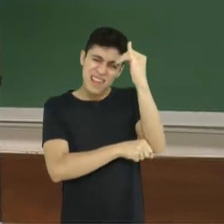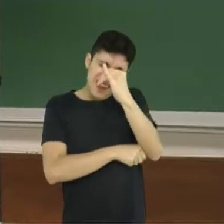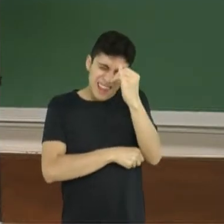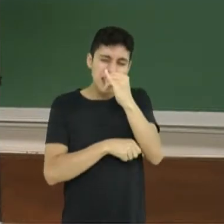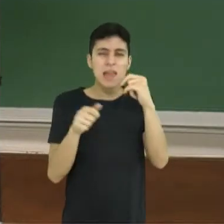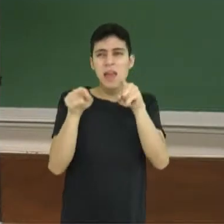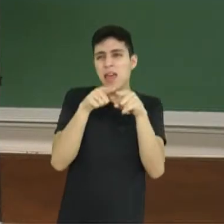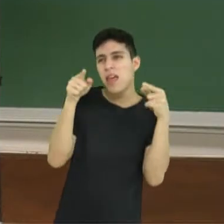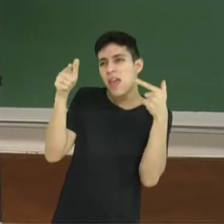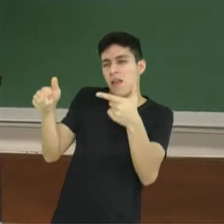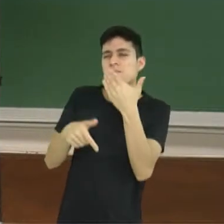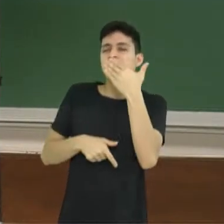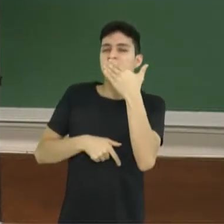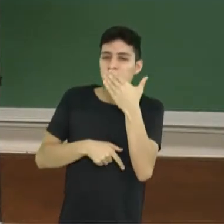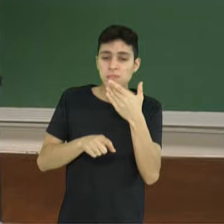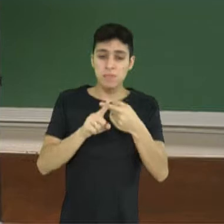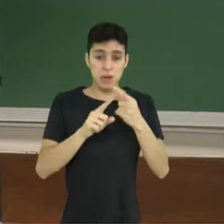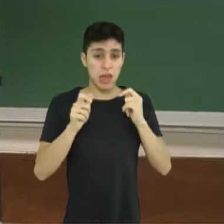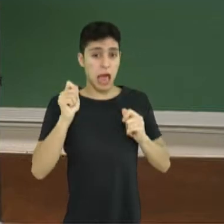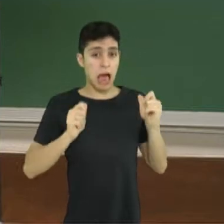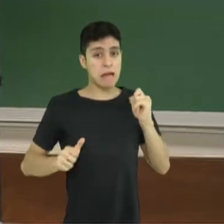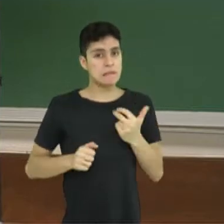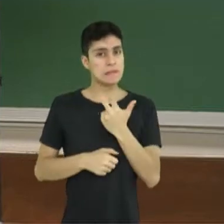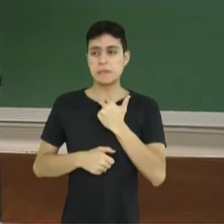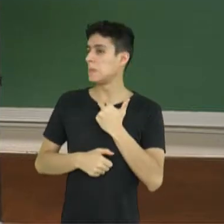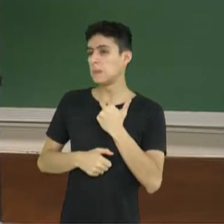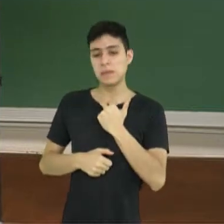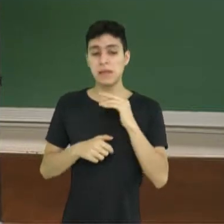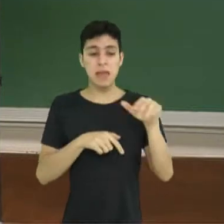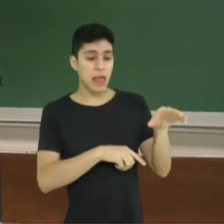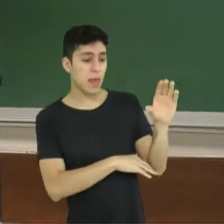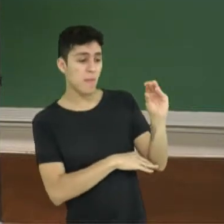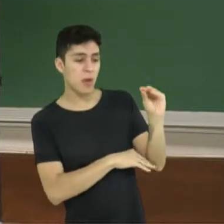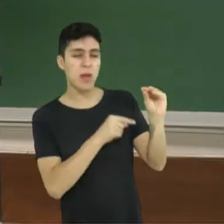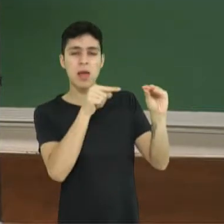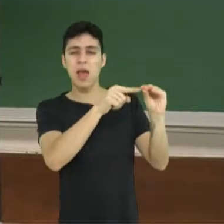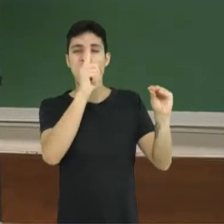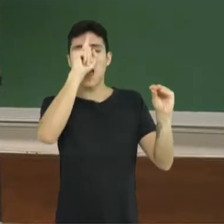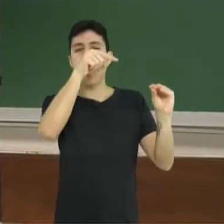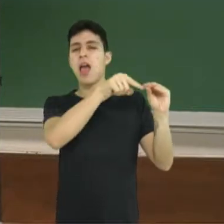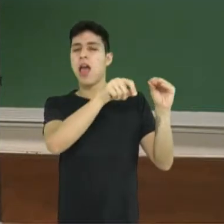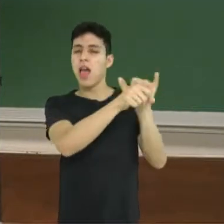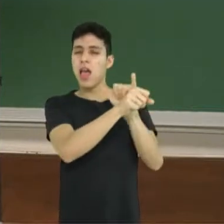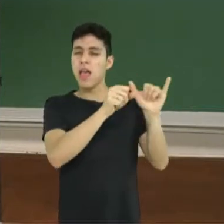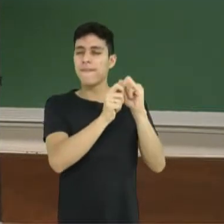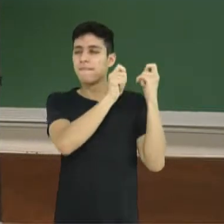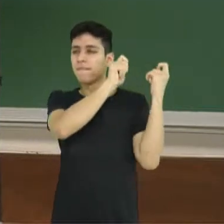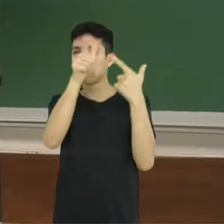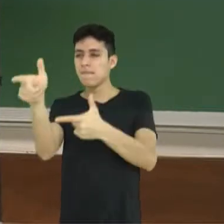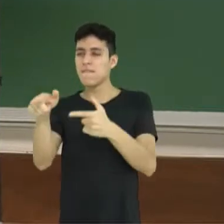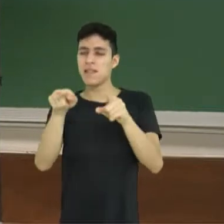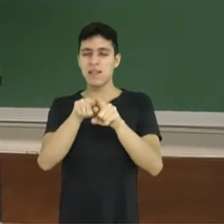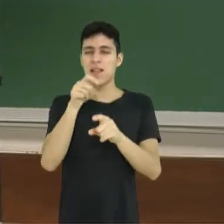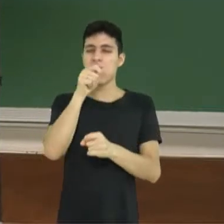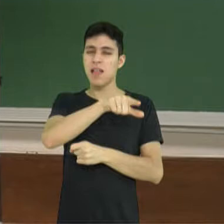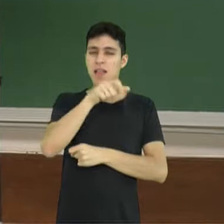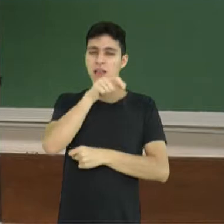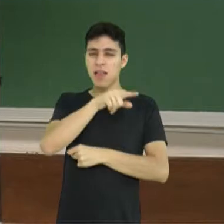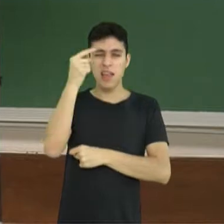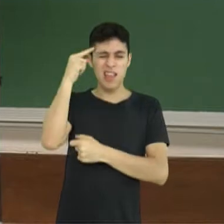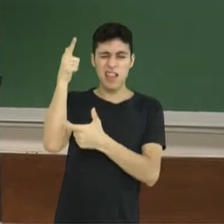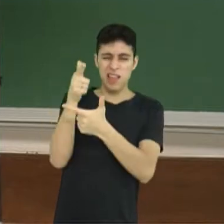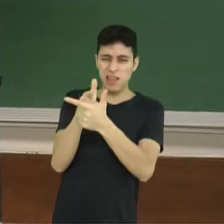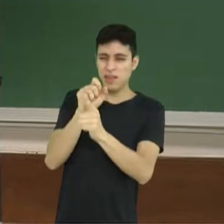que como o ator não poderia fazer, os bonecos acabaram sendo criados para isso, para acabar fazendo essa